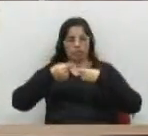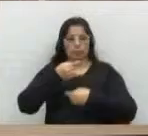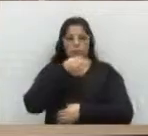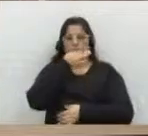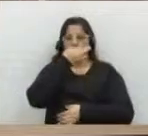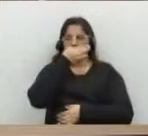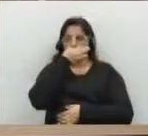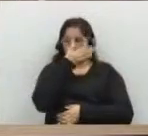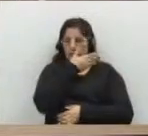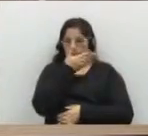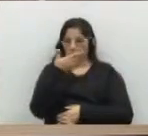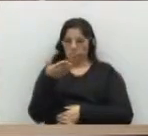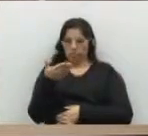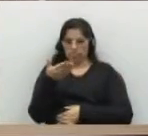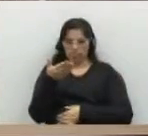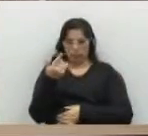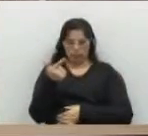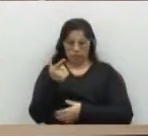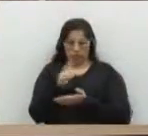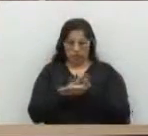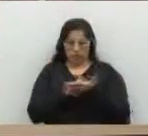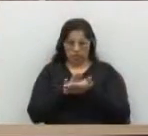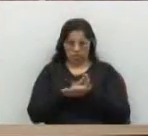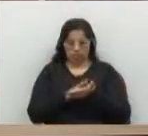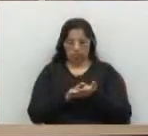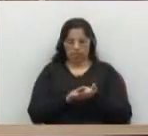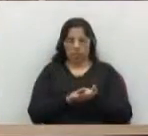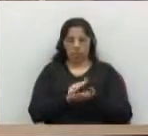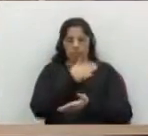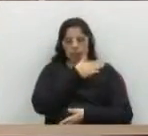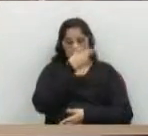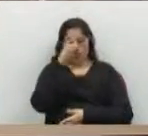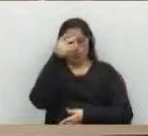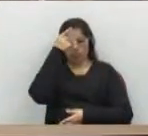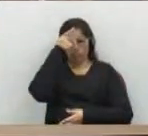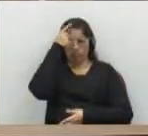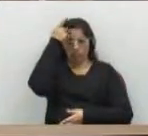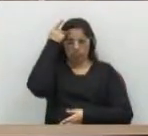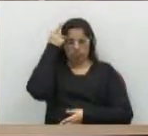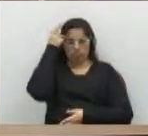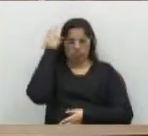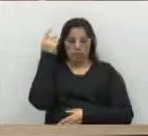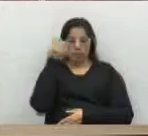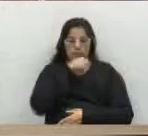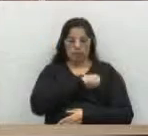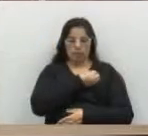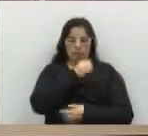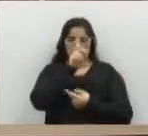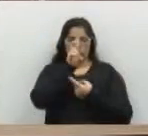vereador deseja? Não havendo, encaminhe-se direto ao prefeito. Requerimento